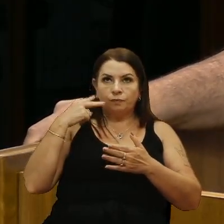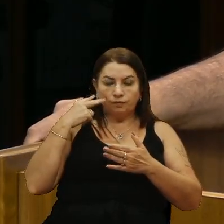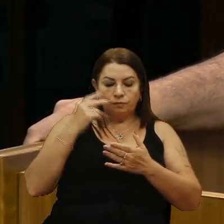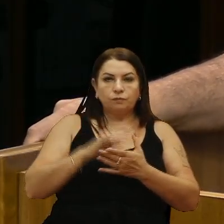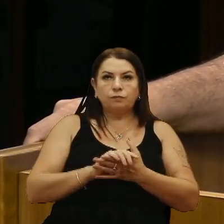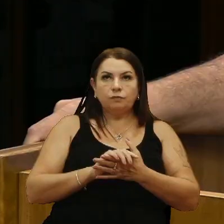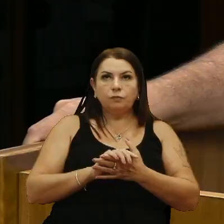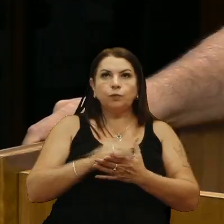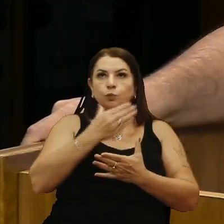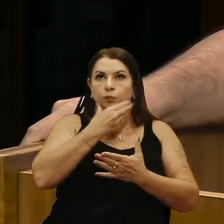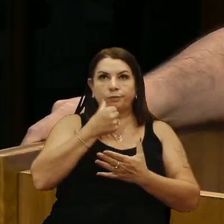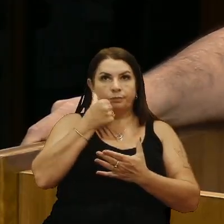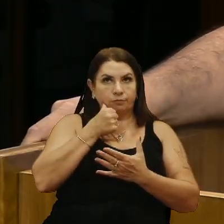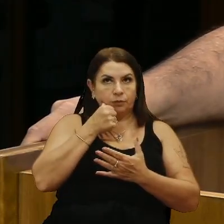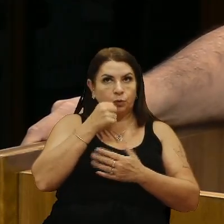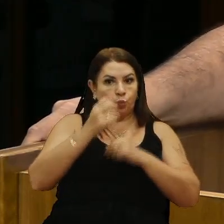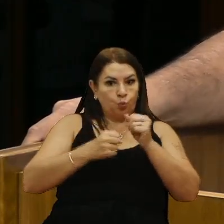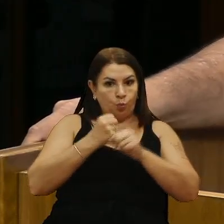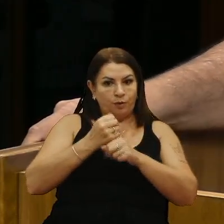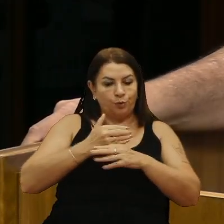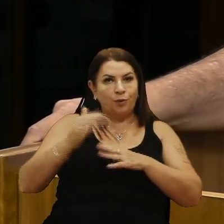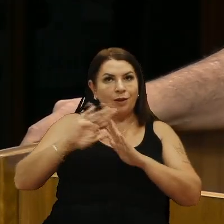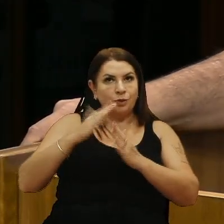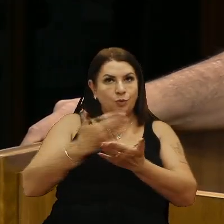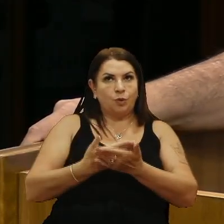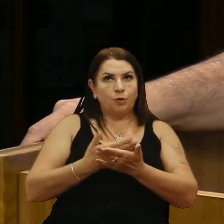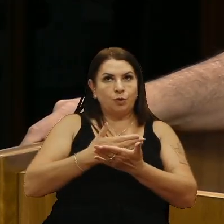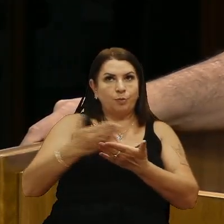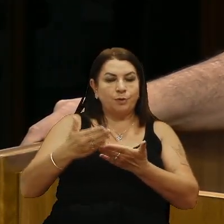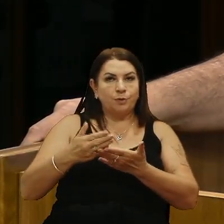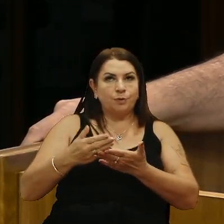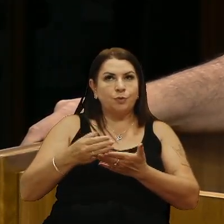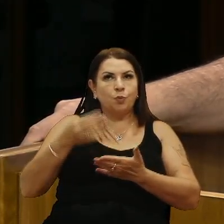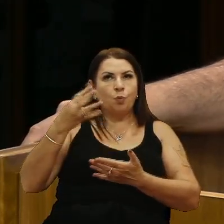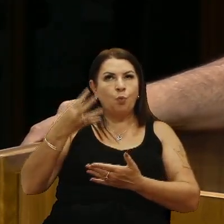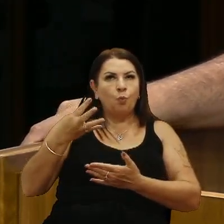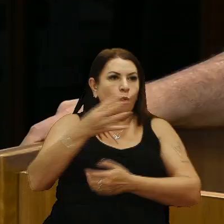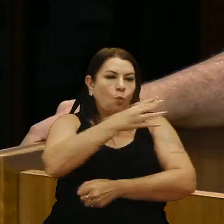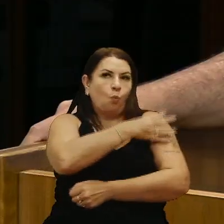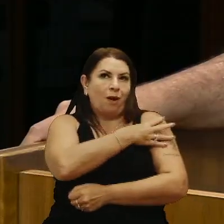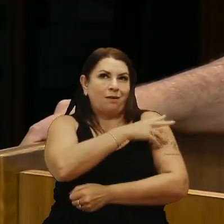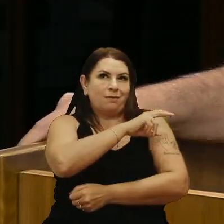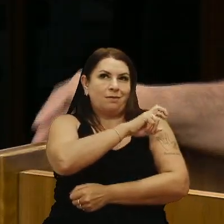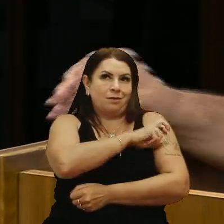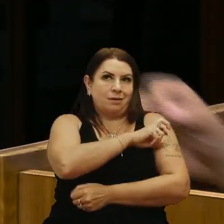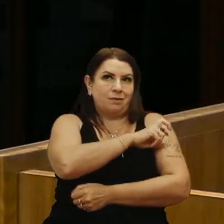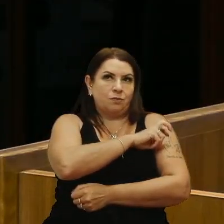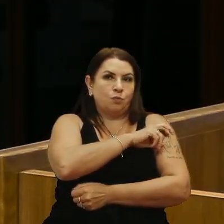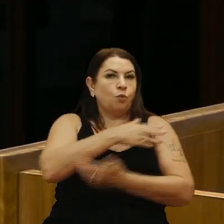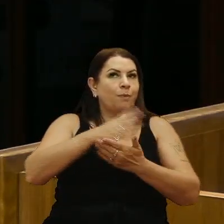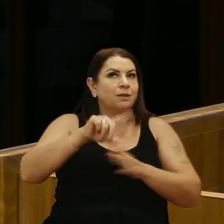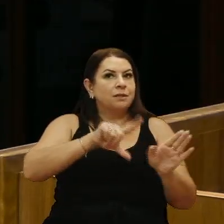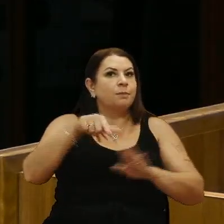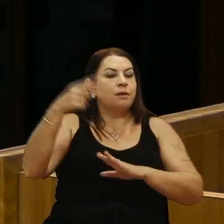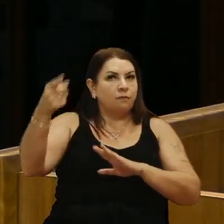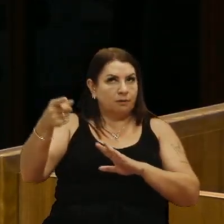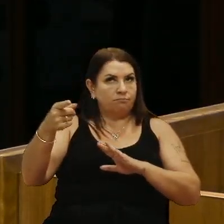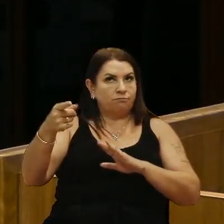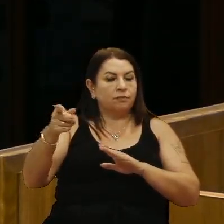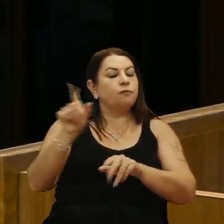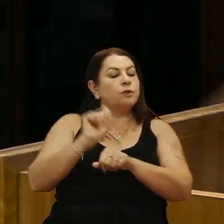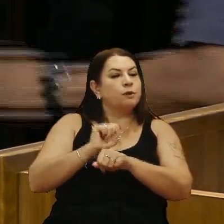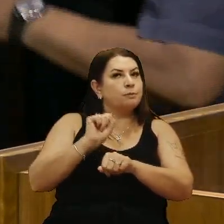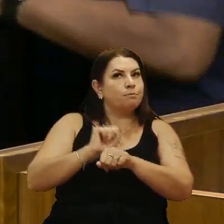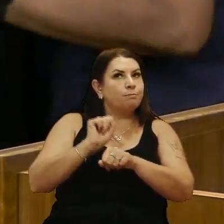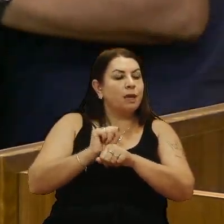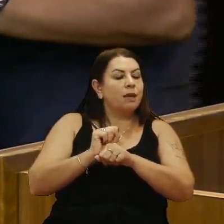vereadoras e vereadores. O ano letivo, a partir do 4º e 5º ano, começa na semana que vem. Vocês aguardem